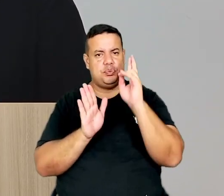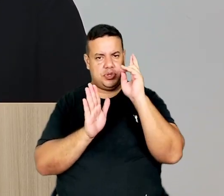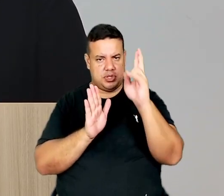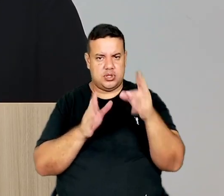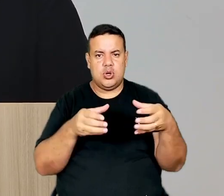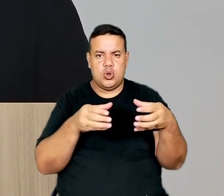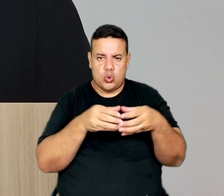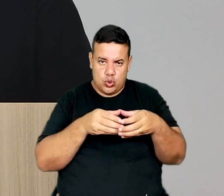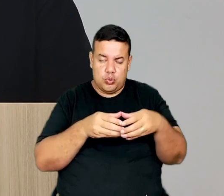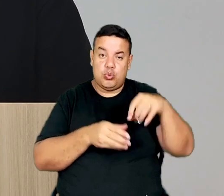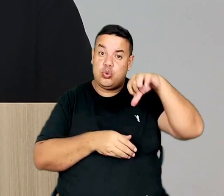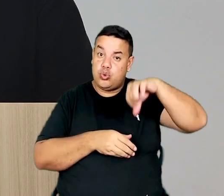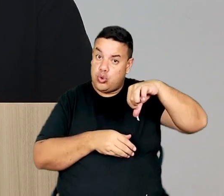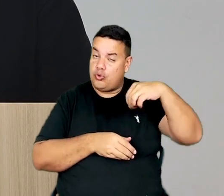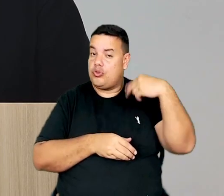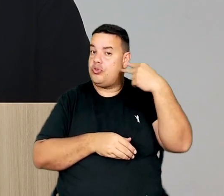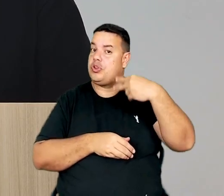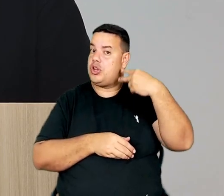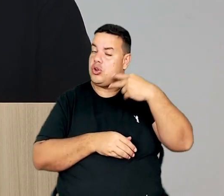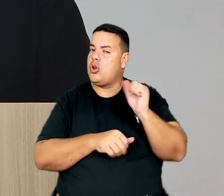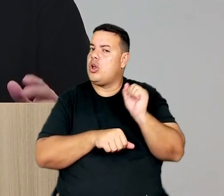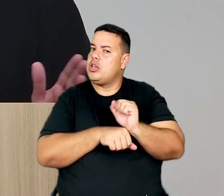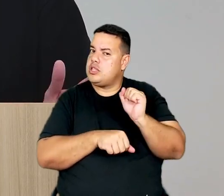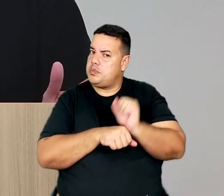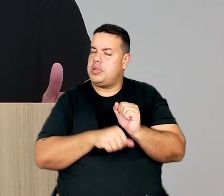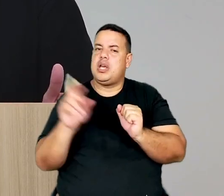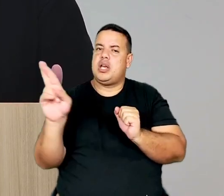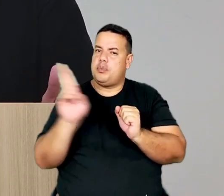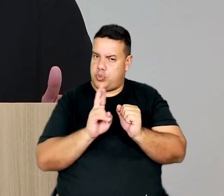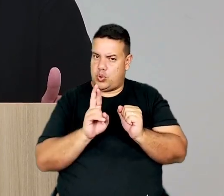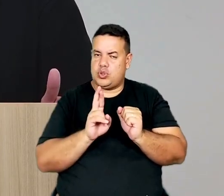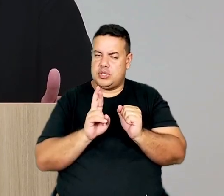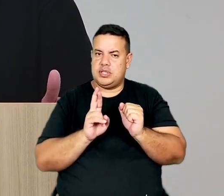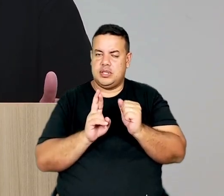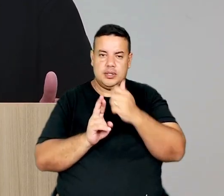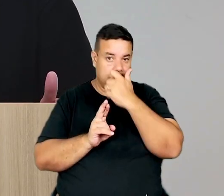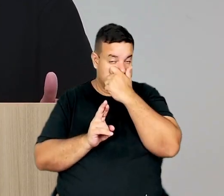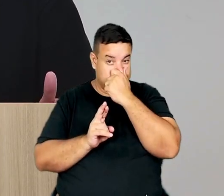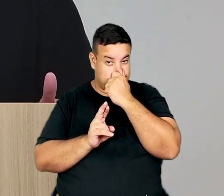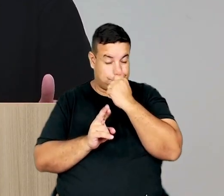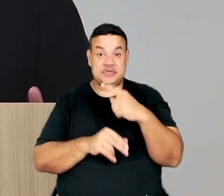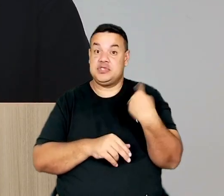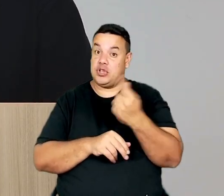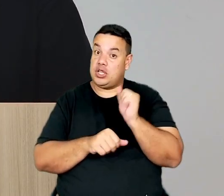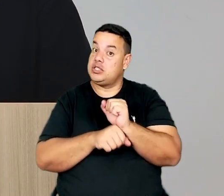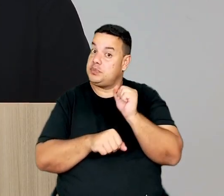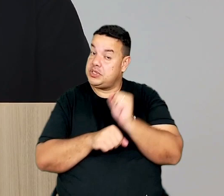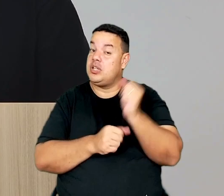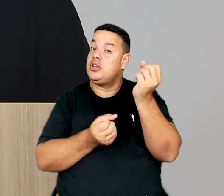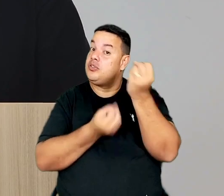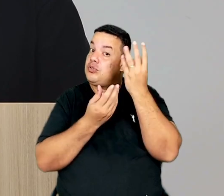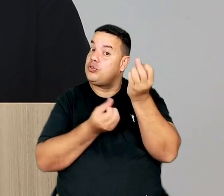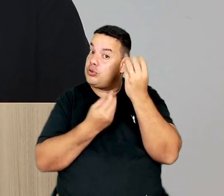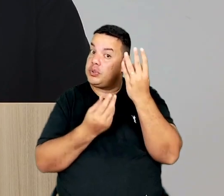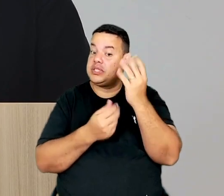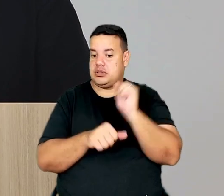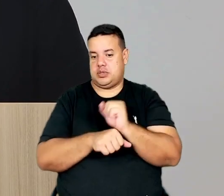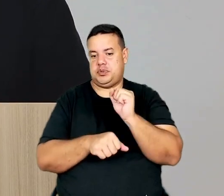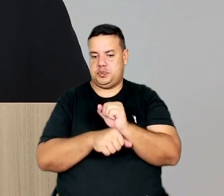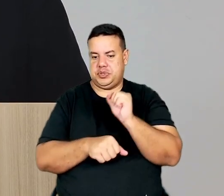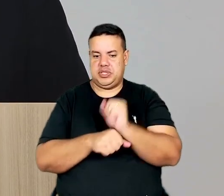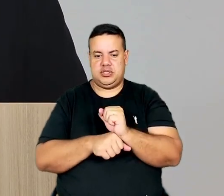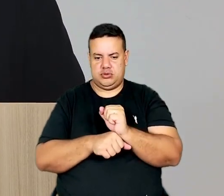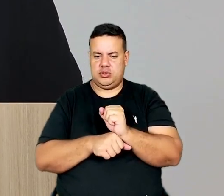vereadores, e vamos aguardar aí a resposta. A gente queremos apenas informação do que vai acontecer. Do jeito que está, não dá para ficar.